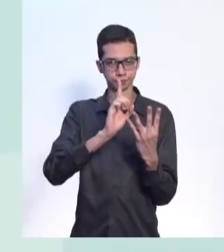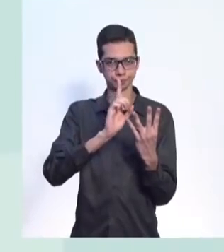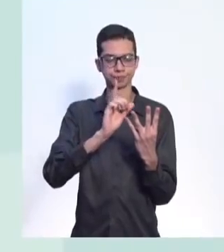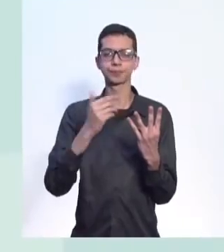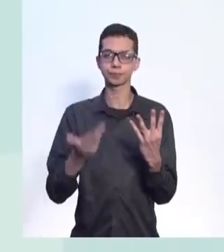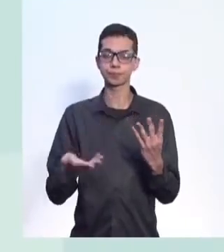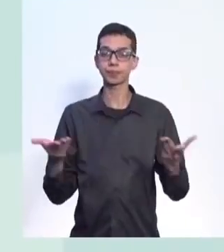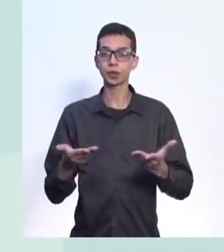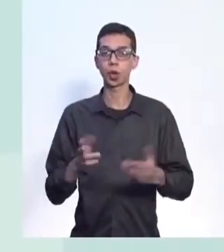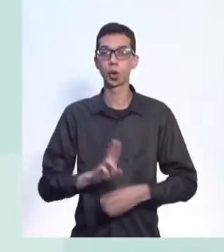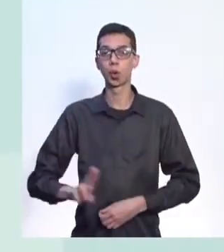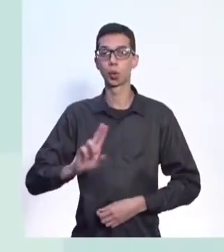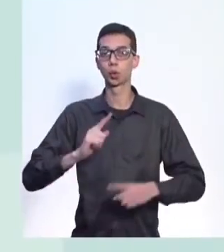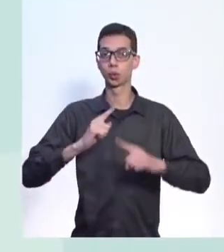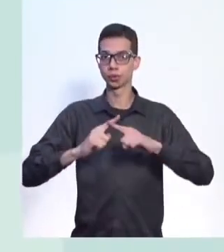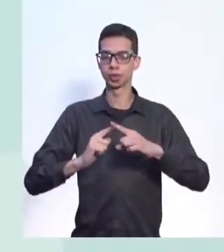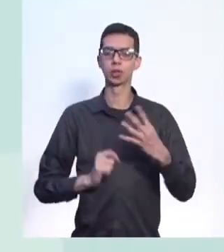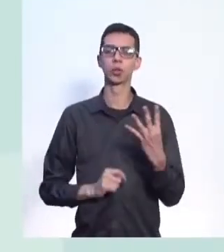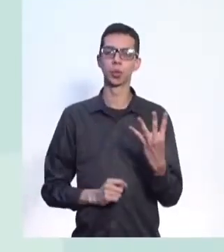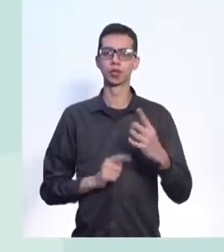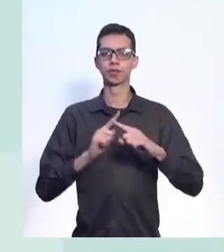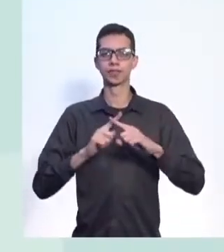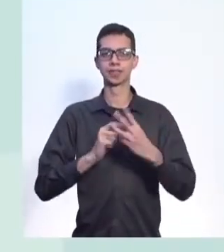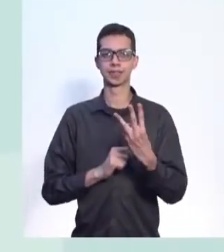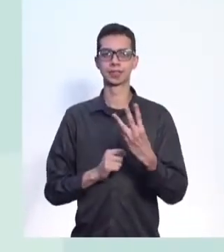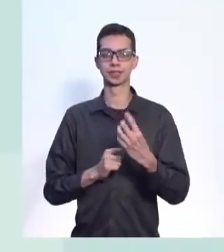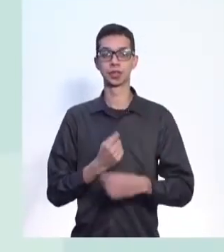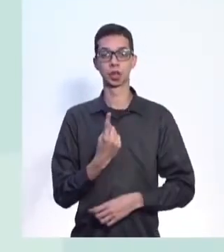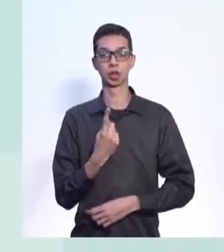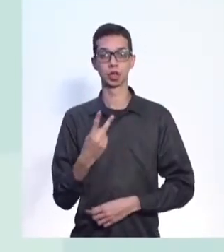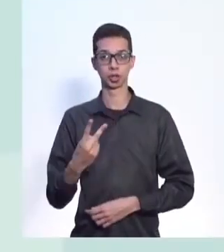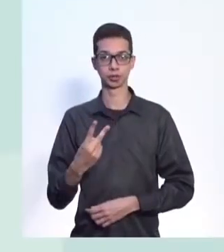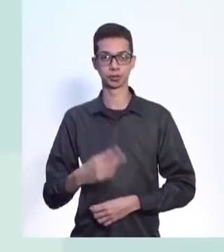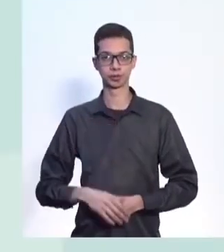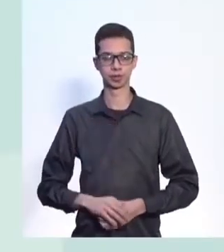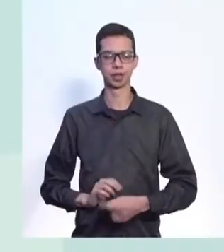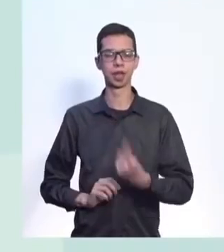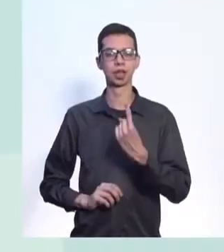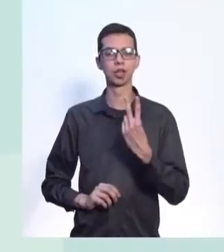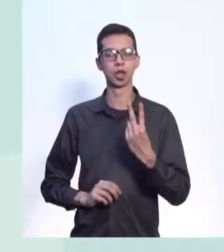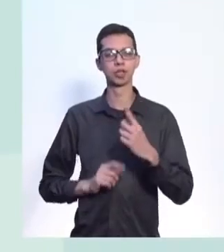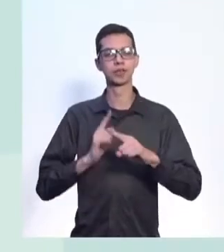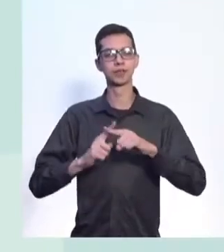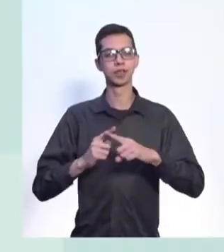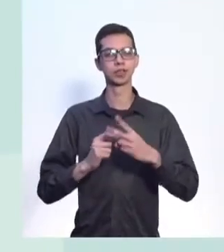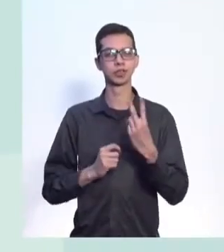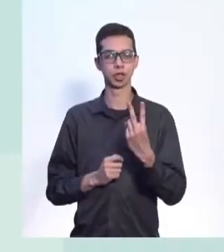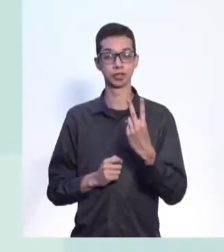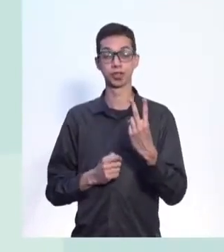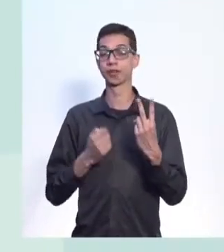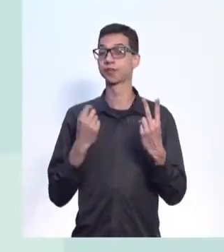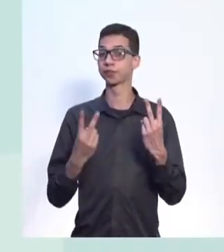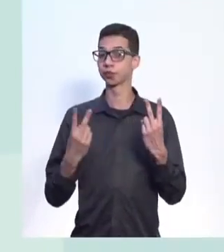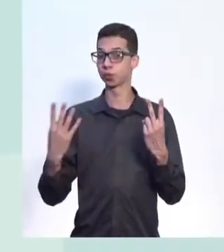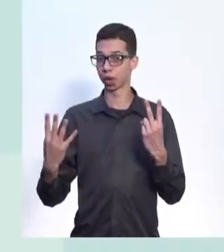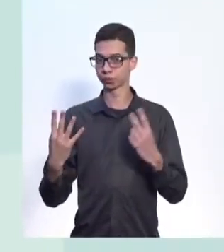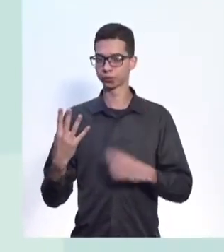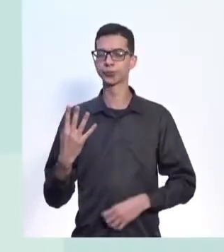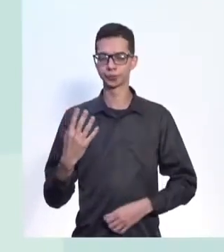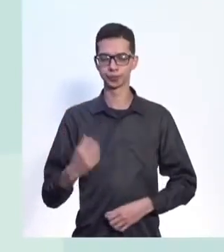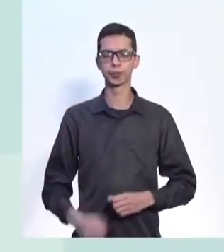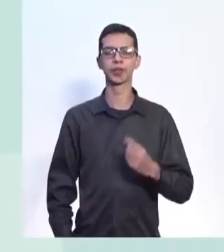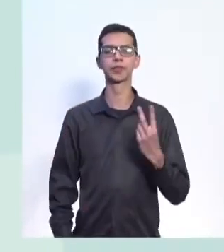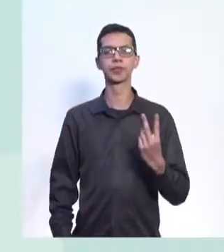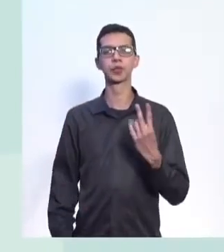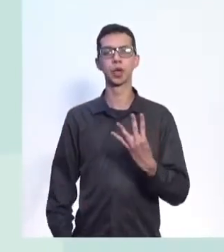multiplicativo. 4 vezes 3, 12. 12 vezes 2, 24. 24 vezes